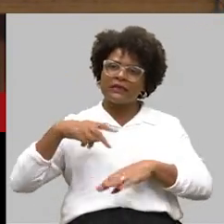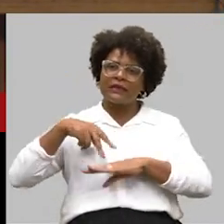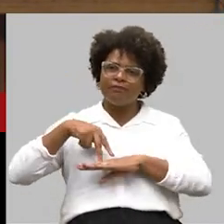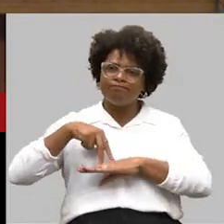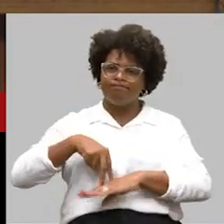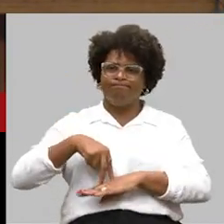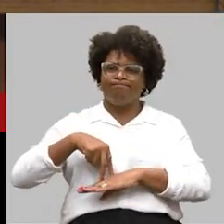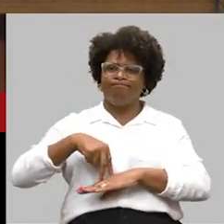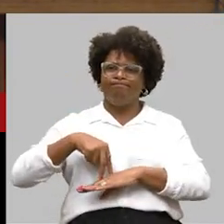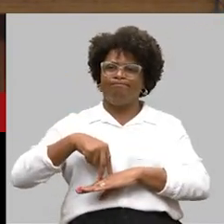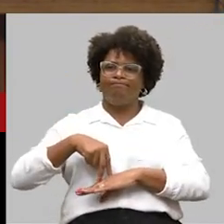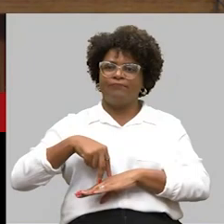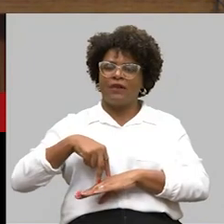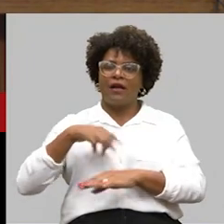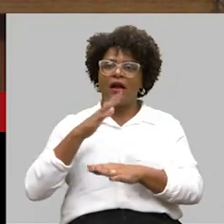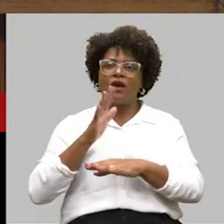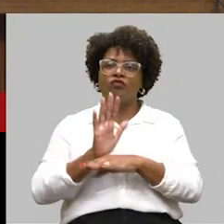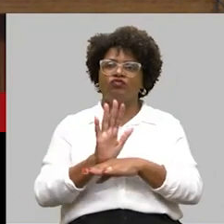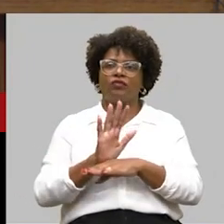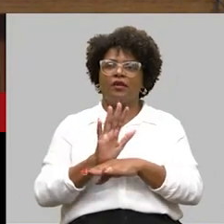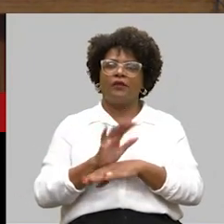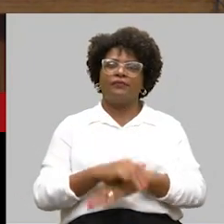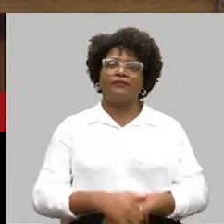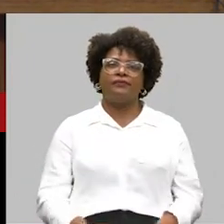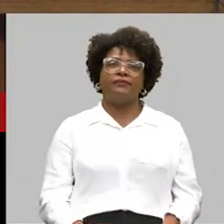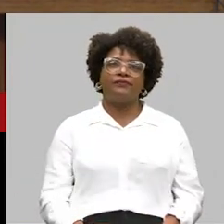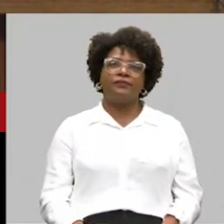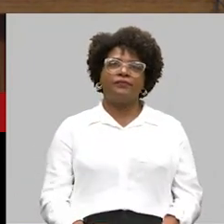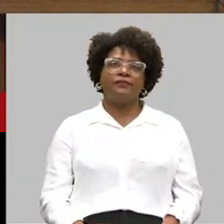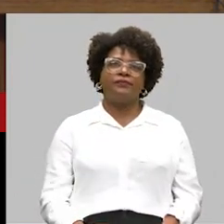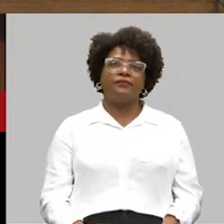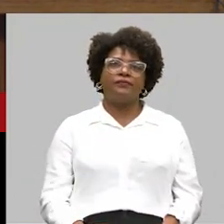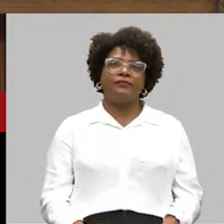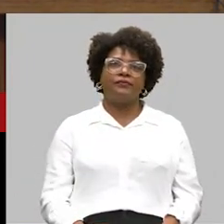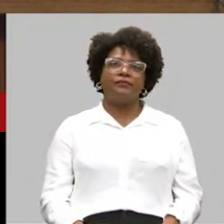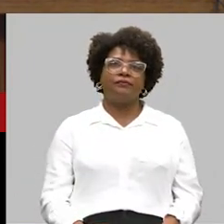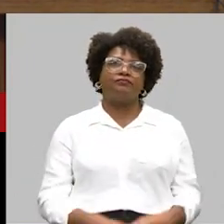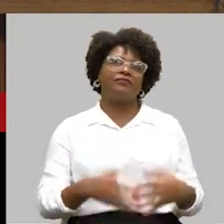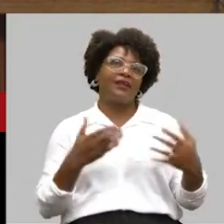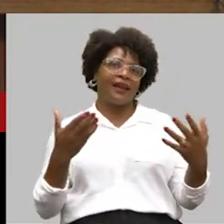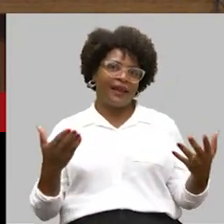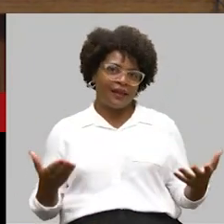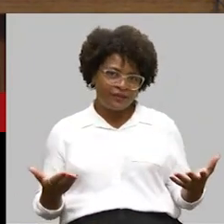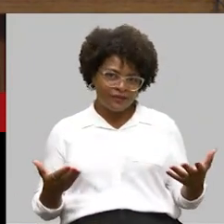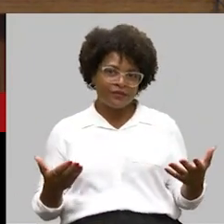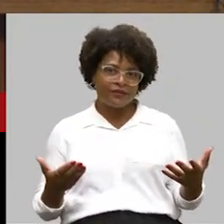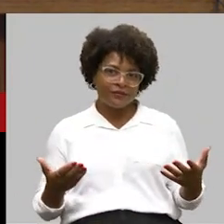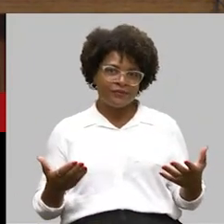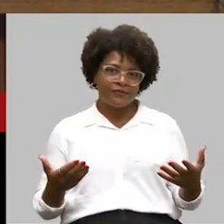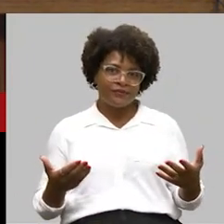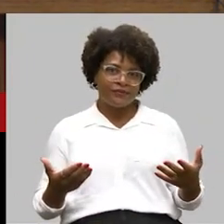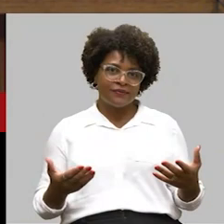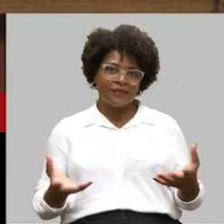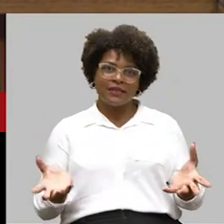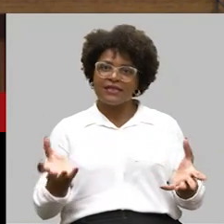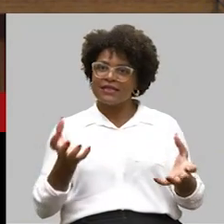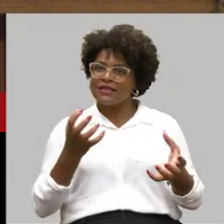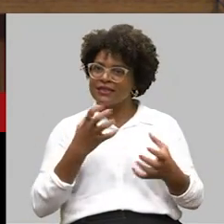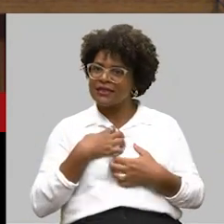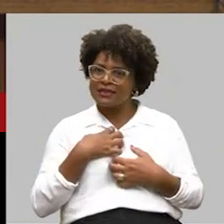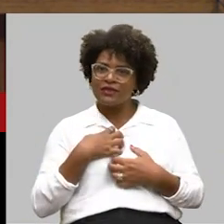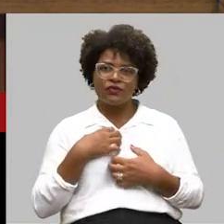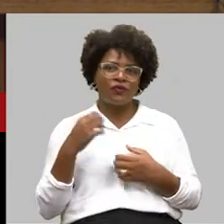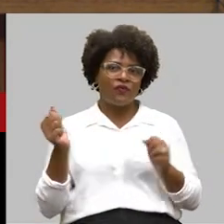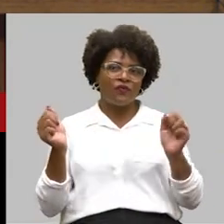ajudar os nossos companheiros então é um pouco disso gente eh eu fico muito feliz de est